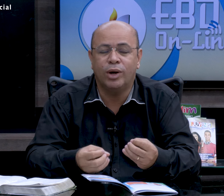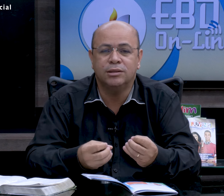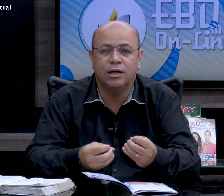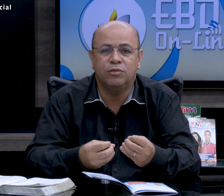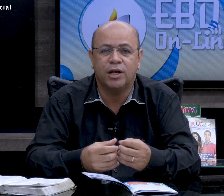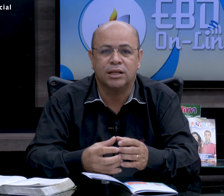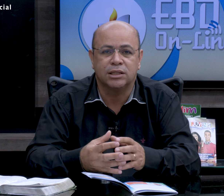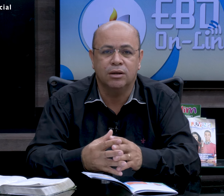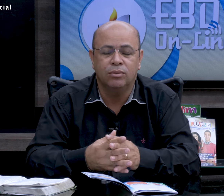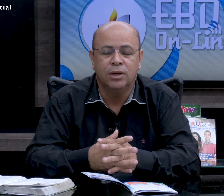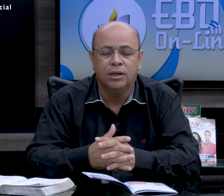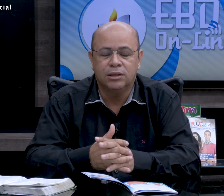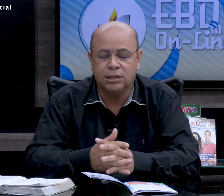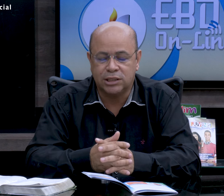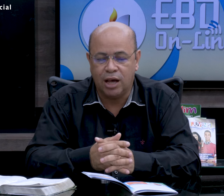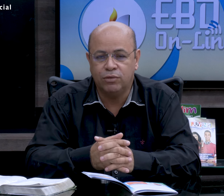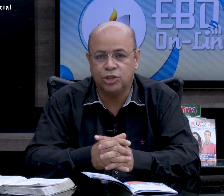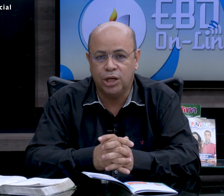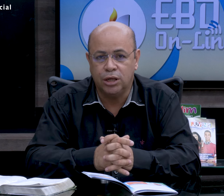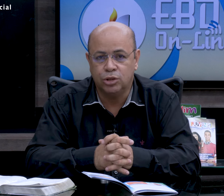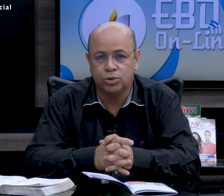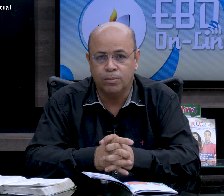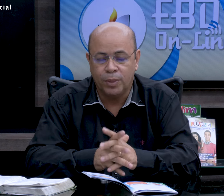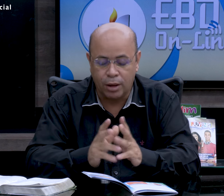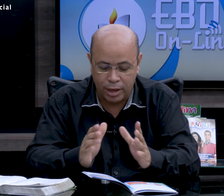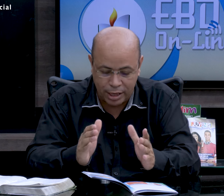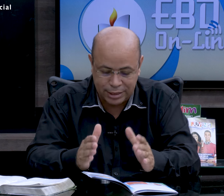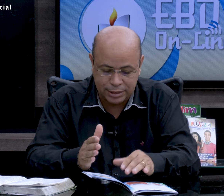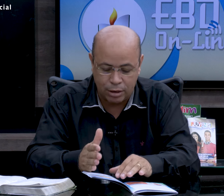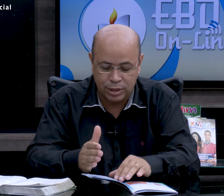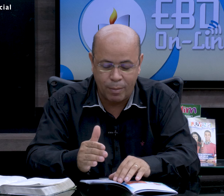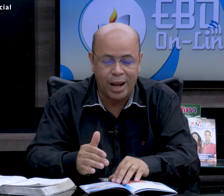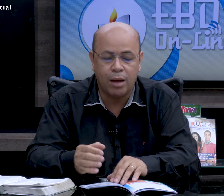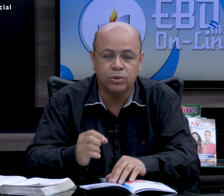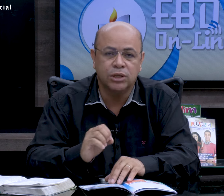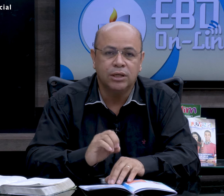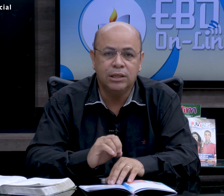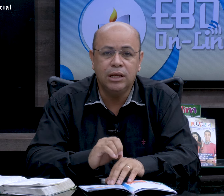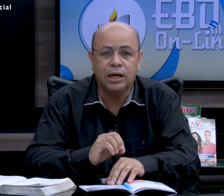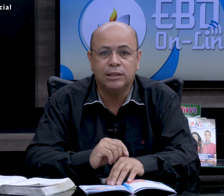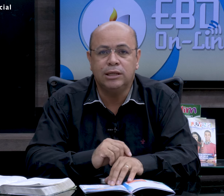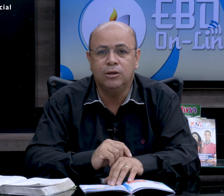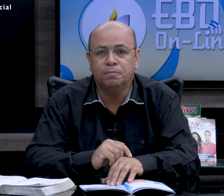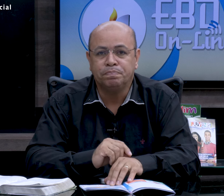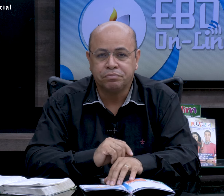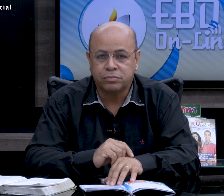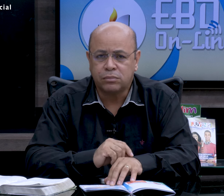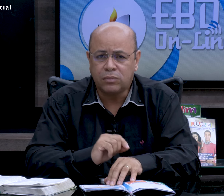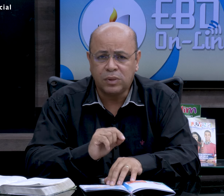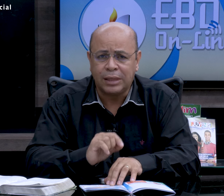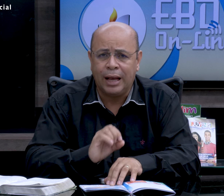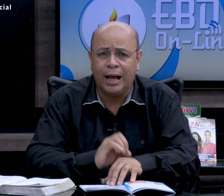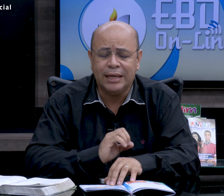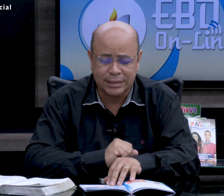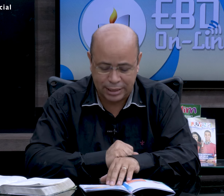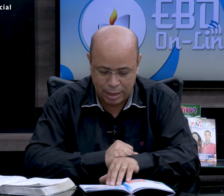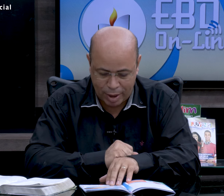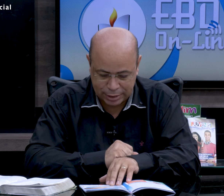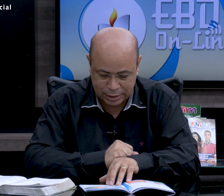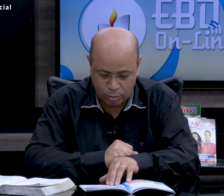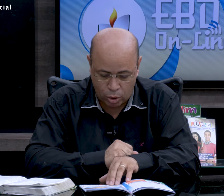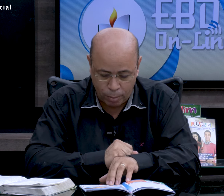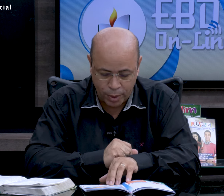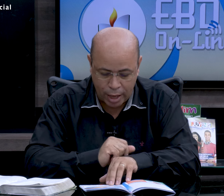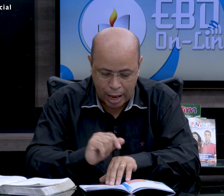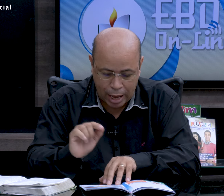criando a identificação de Servos de Cristo então é necessário trabalharmos direitinho aí essa